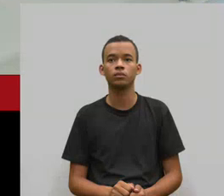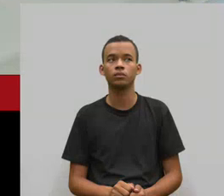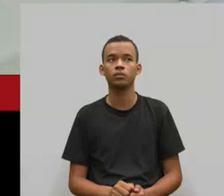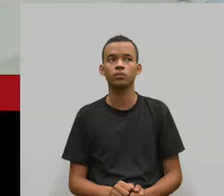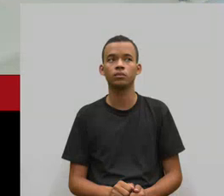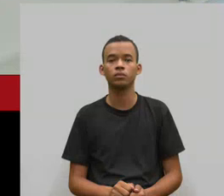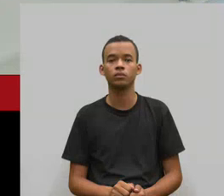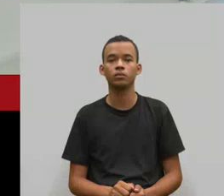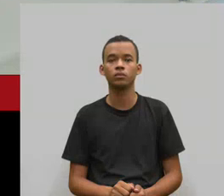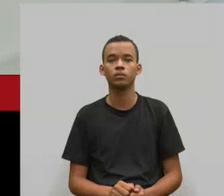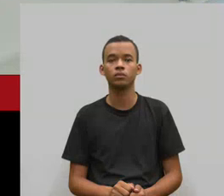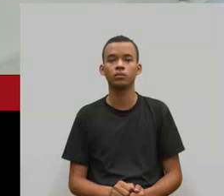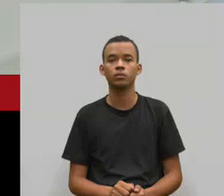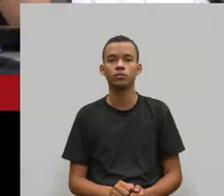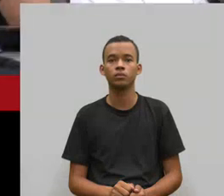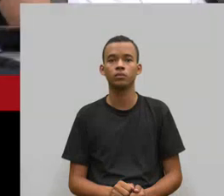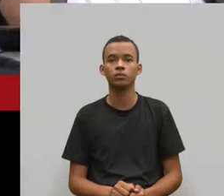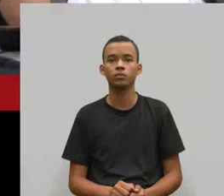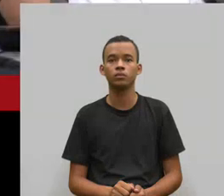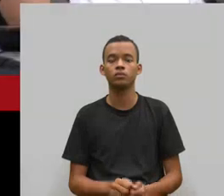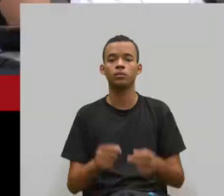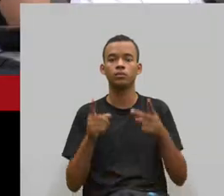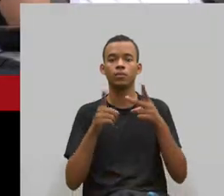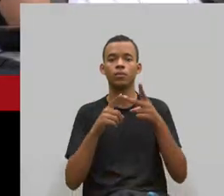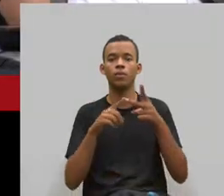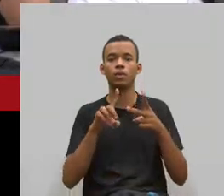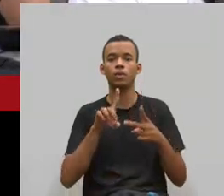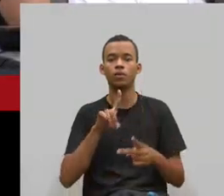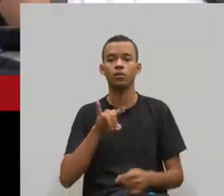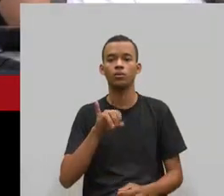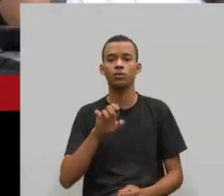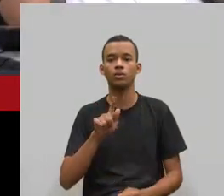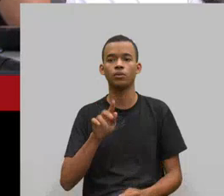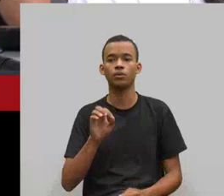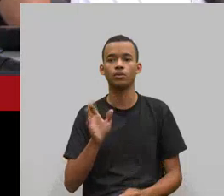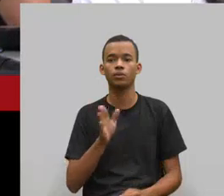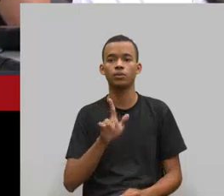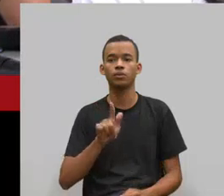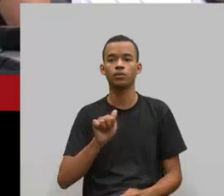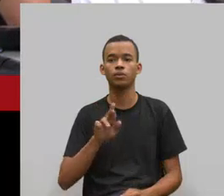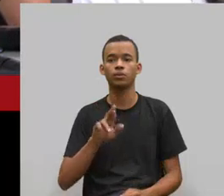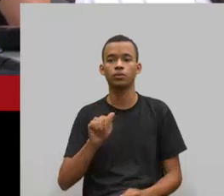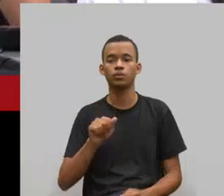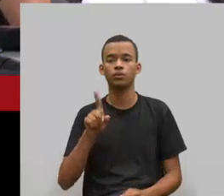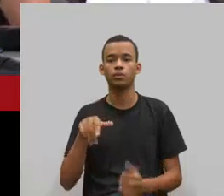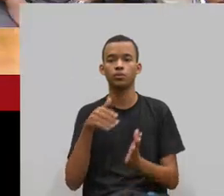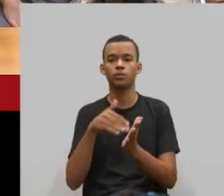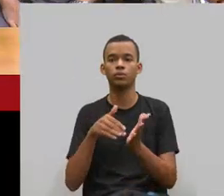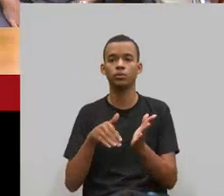tá Diego Lara de Oliveira secretário municipal de juventude Esporte